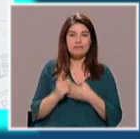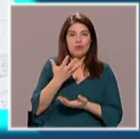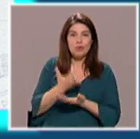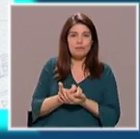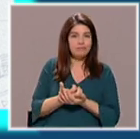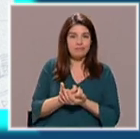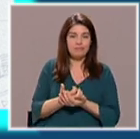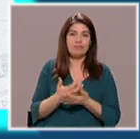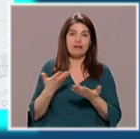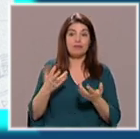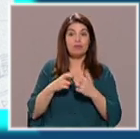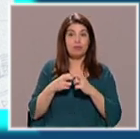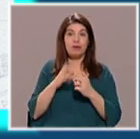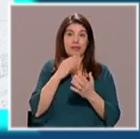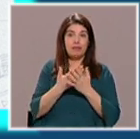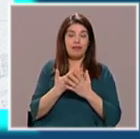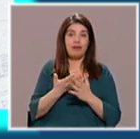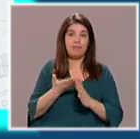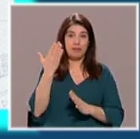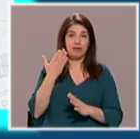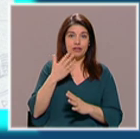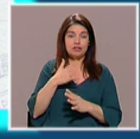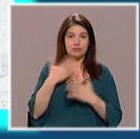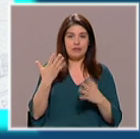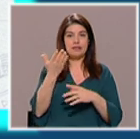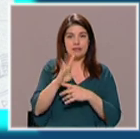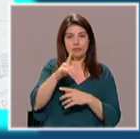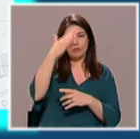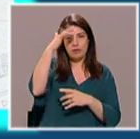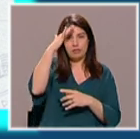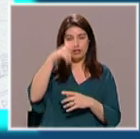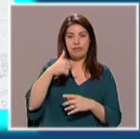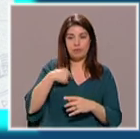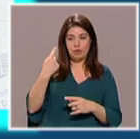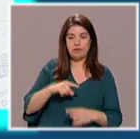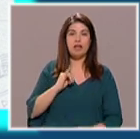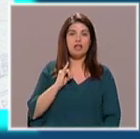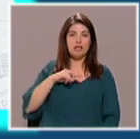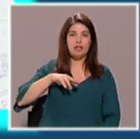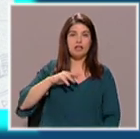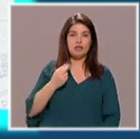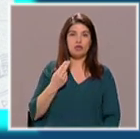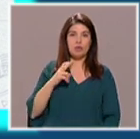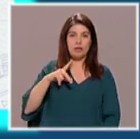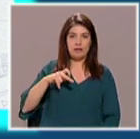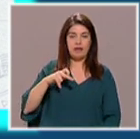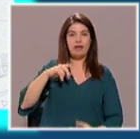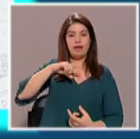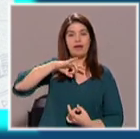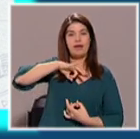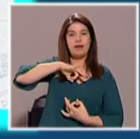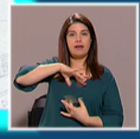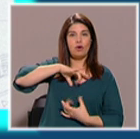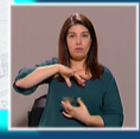sua identificação. Porquê? Vamos imaginar, se nós temos insulina, e se a insulina é o veículo, é a hormona, é um mensageiro químico, o veículo